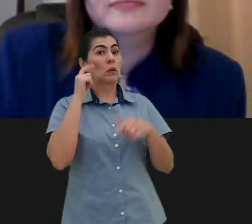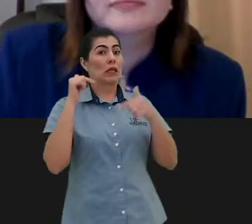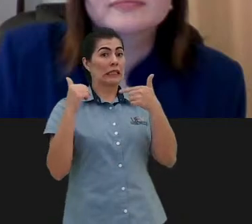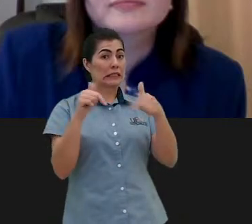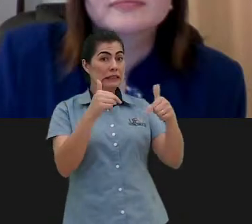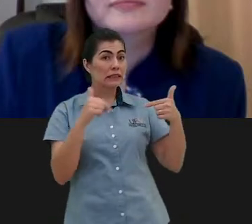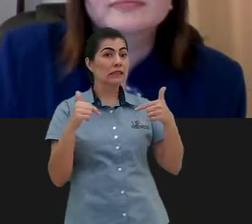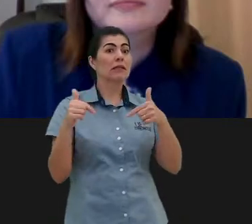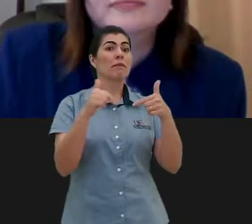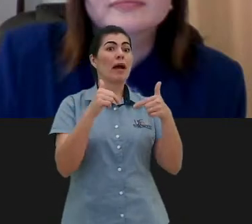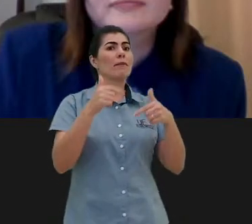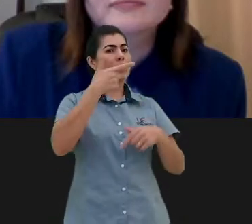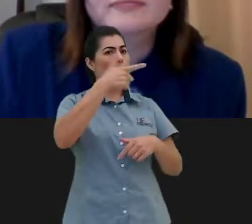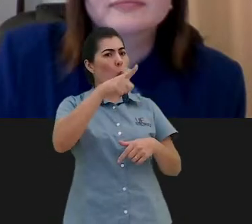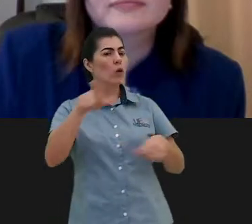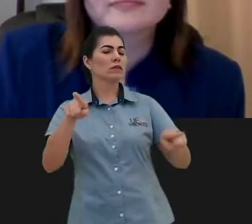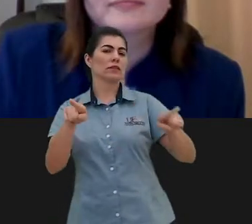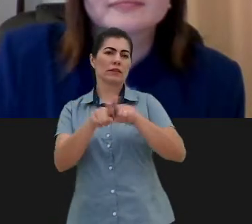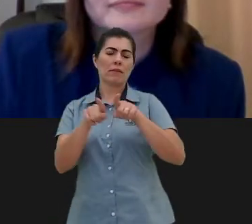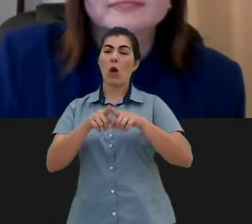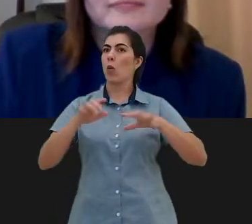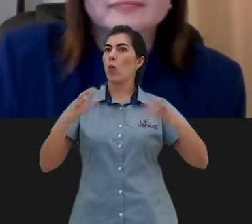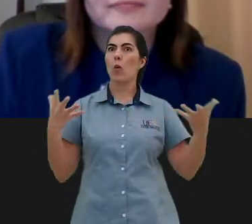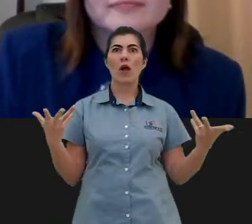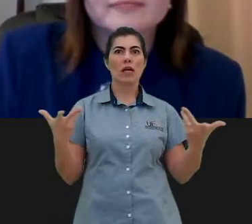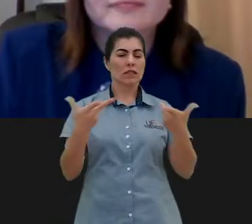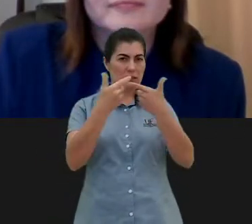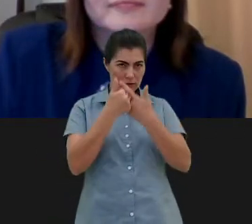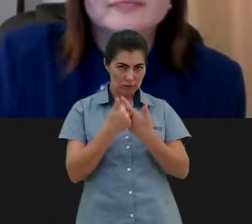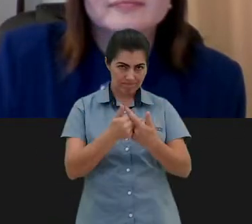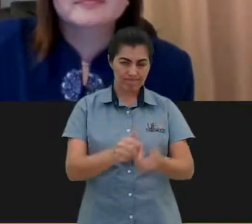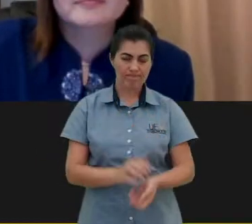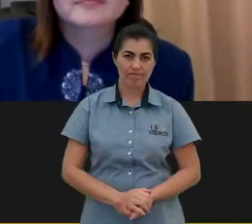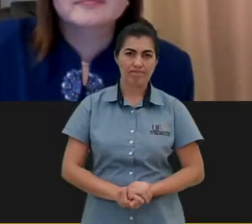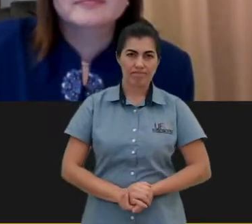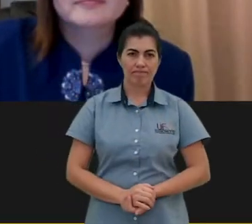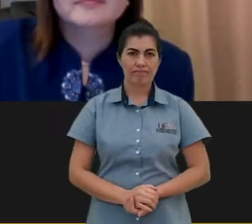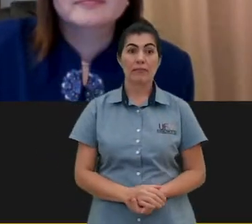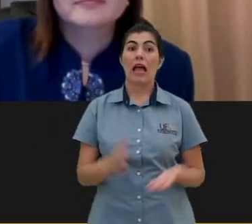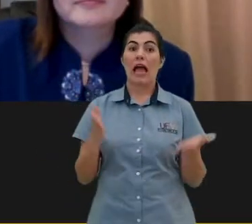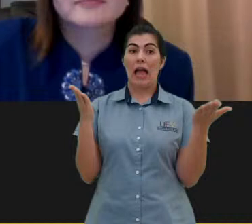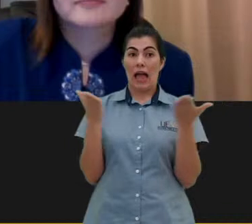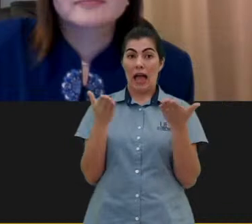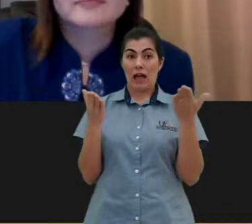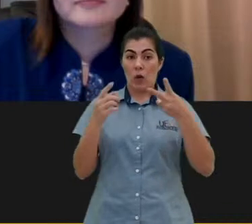saber um pouco dos outros também. Excelente. Eu